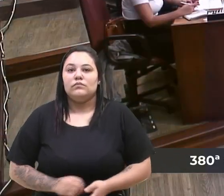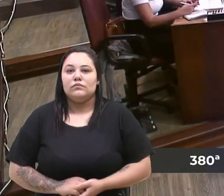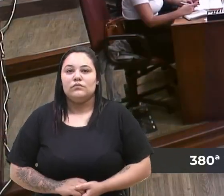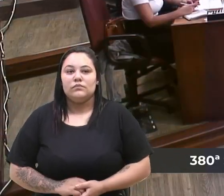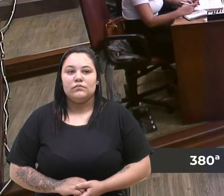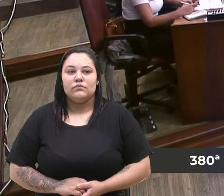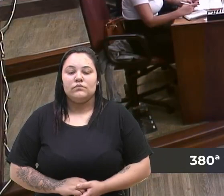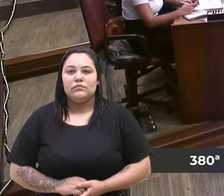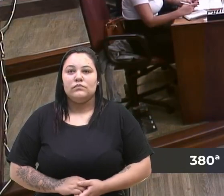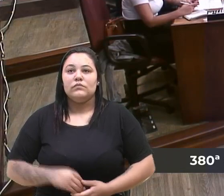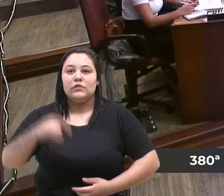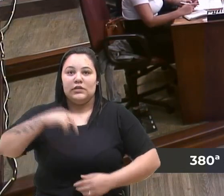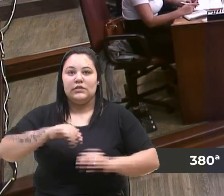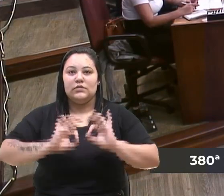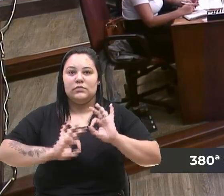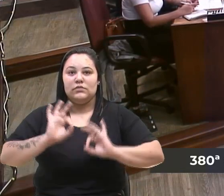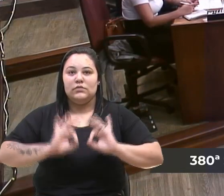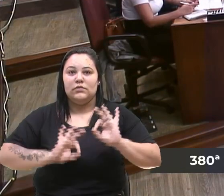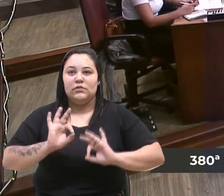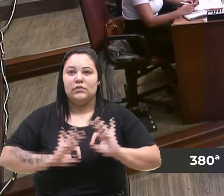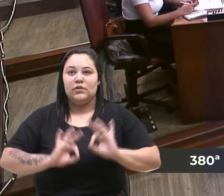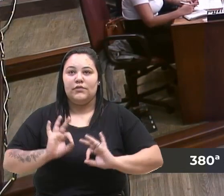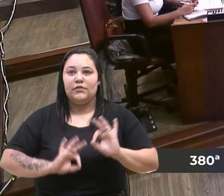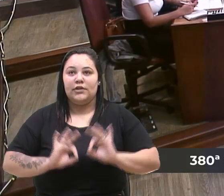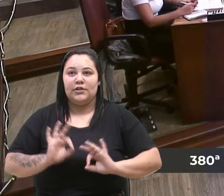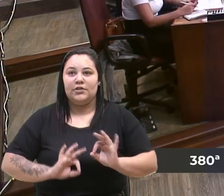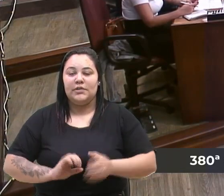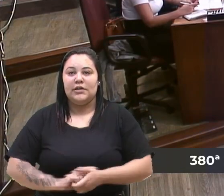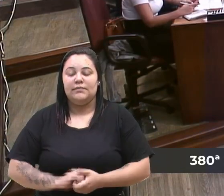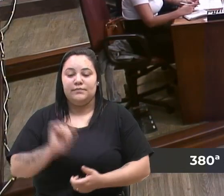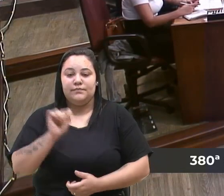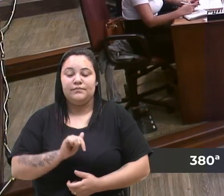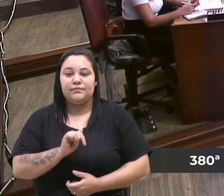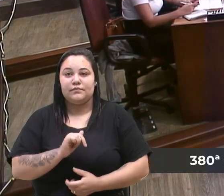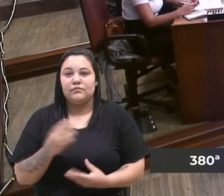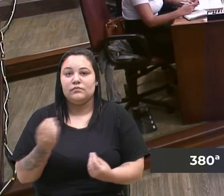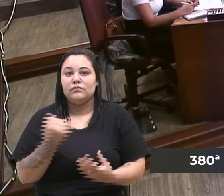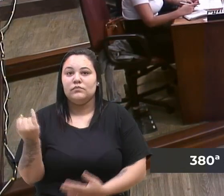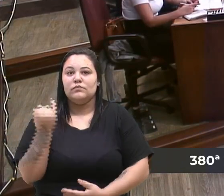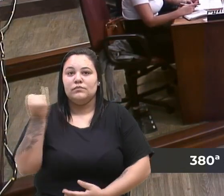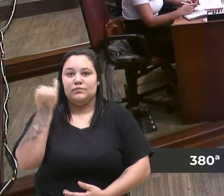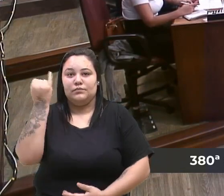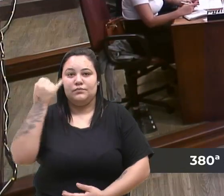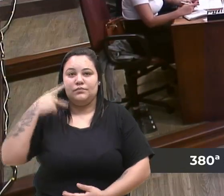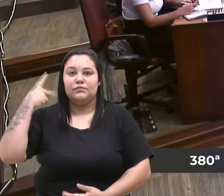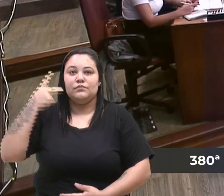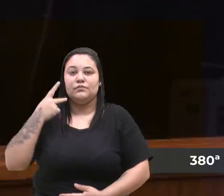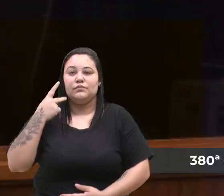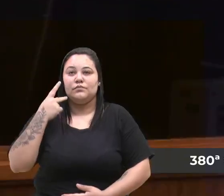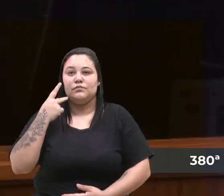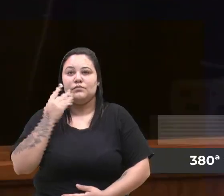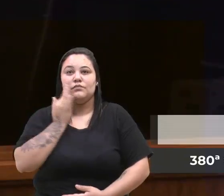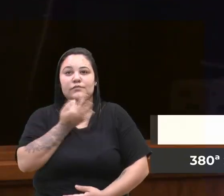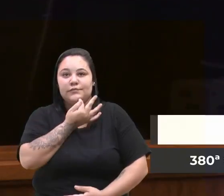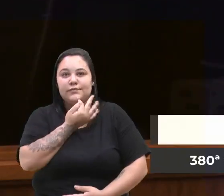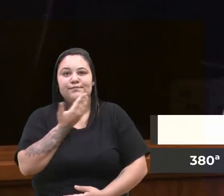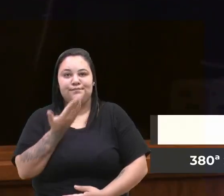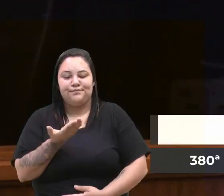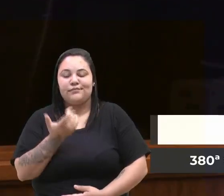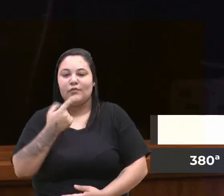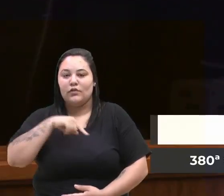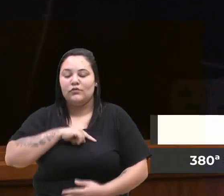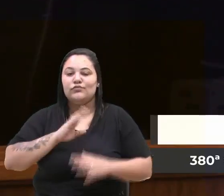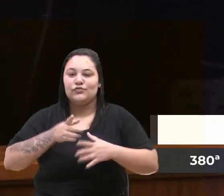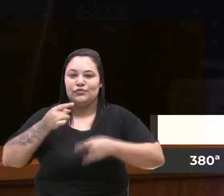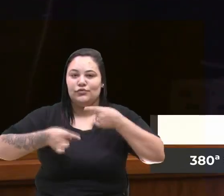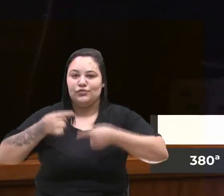Esse projeto é muito, importante, vereadora Tati. A gente tem discutido nos